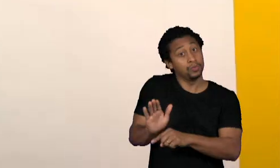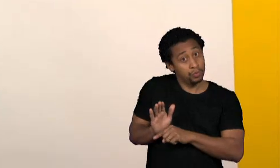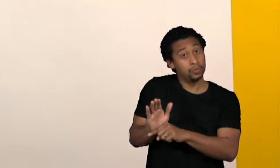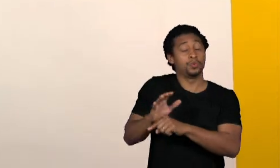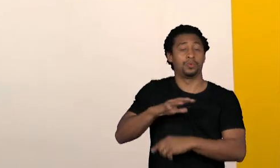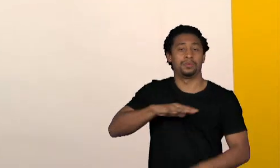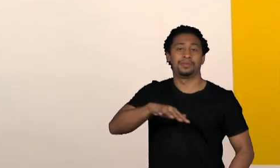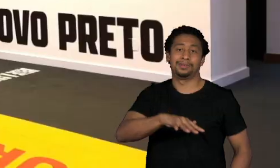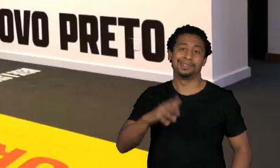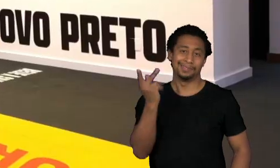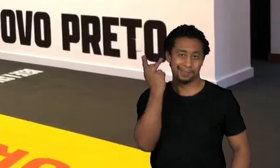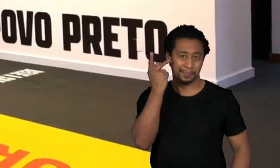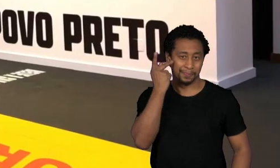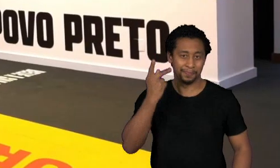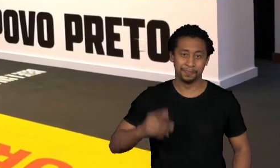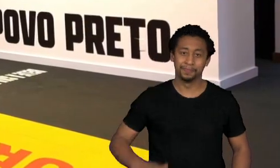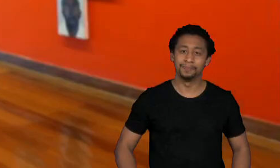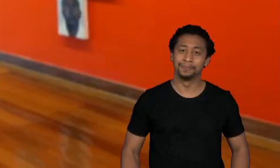cidade.